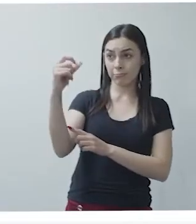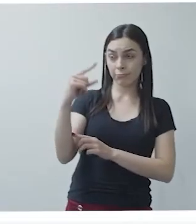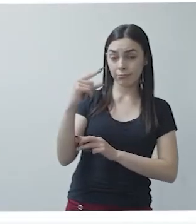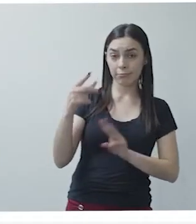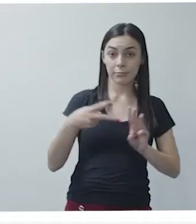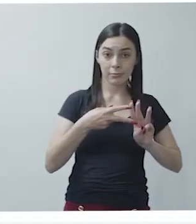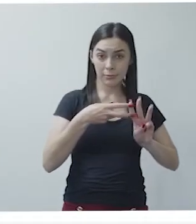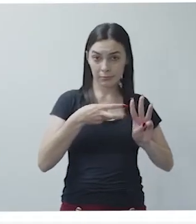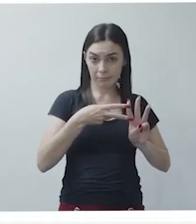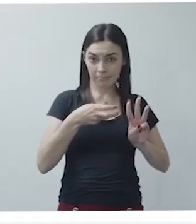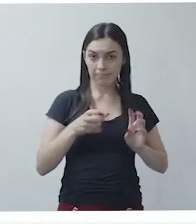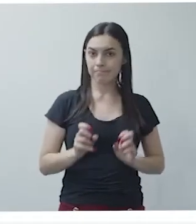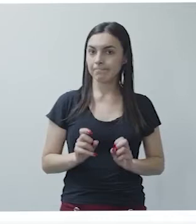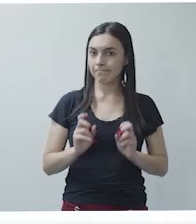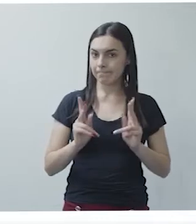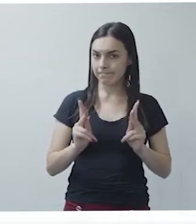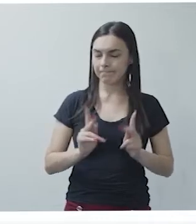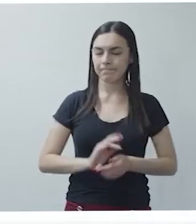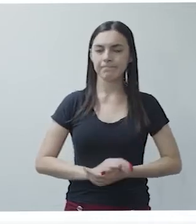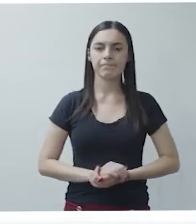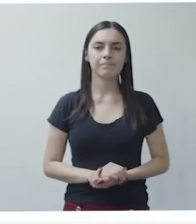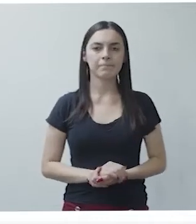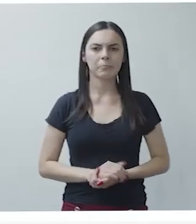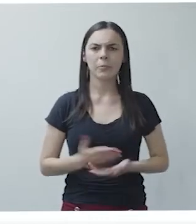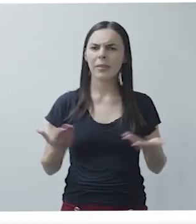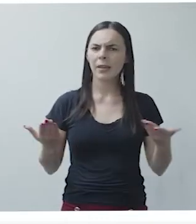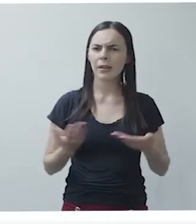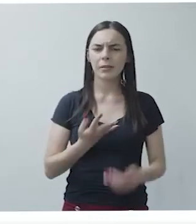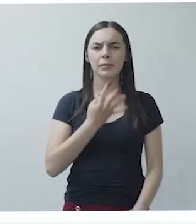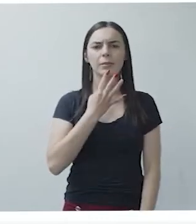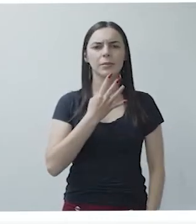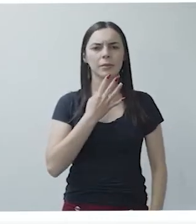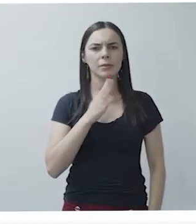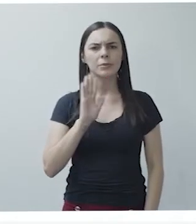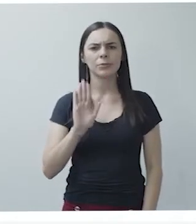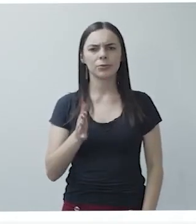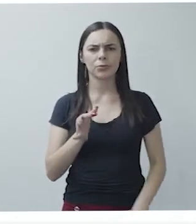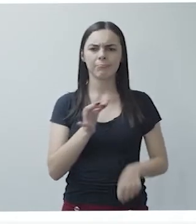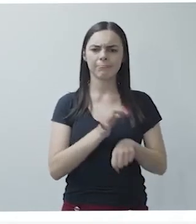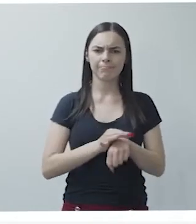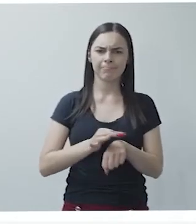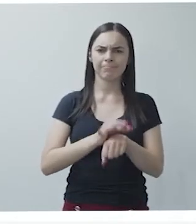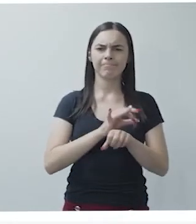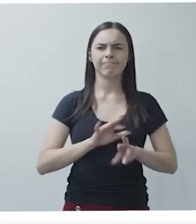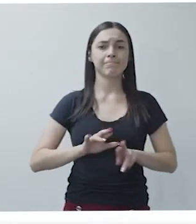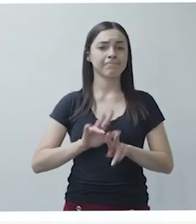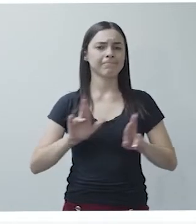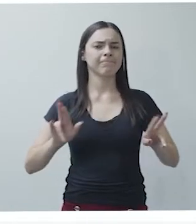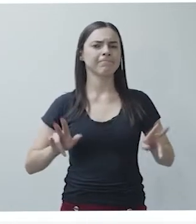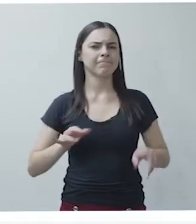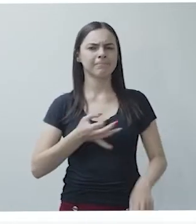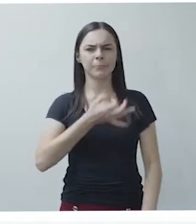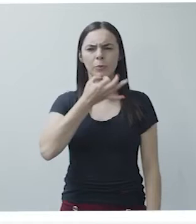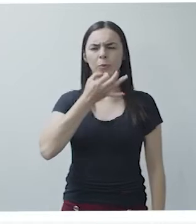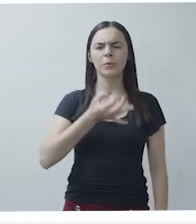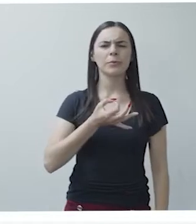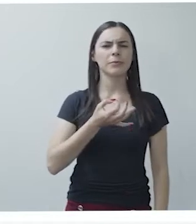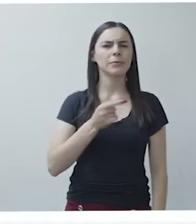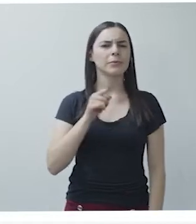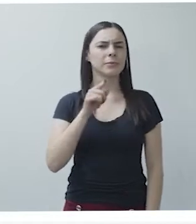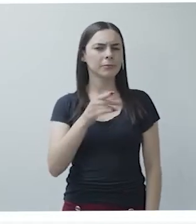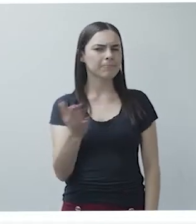tá? Muito bem, agora que nós já conhecemos um pouquinho de cada relógio, o que vocês acham de vir comigo